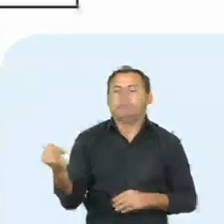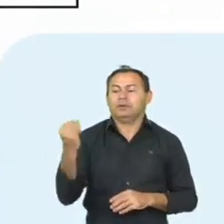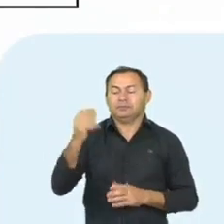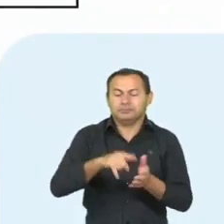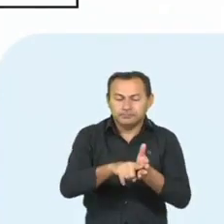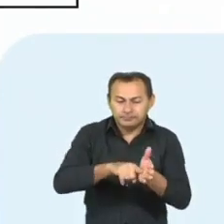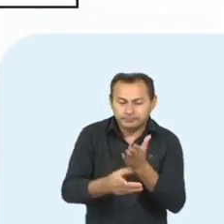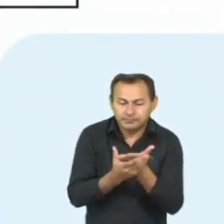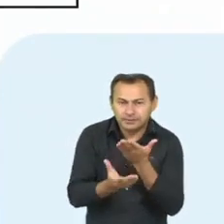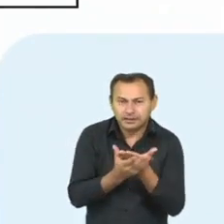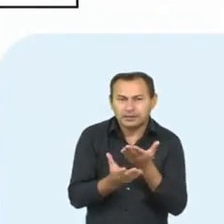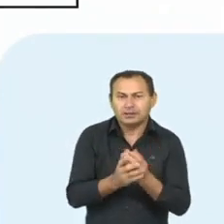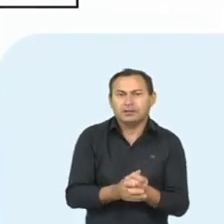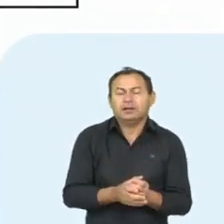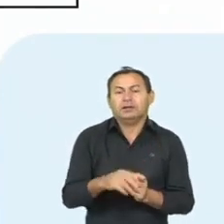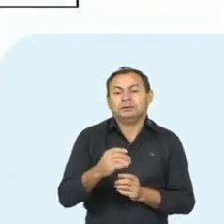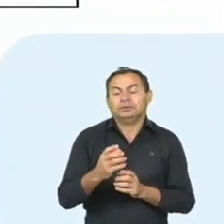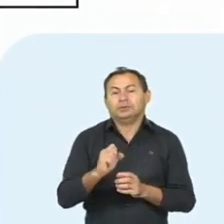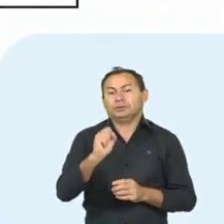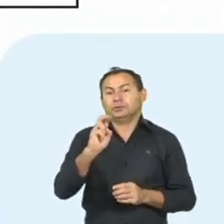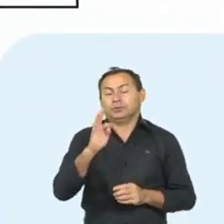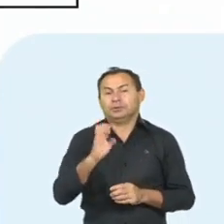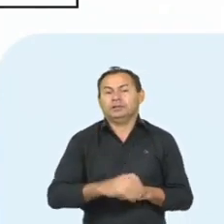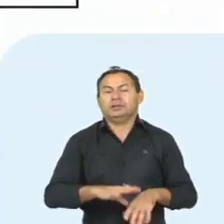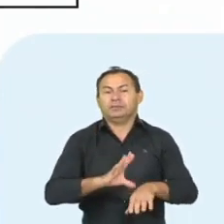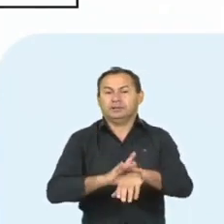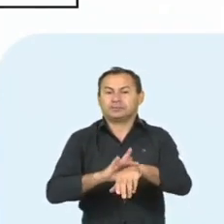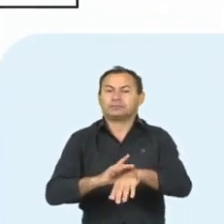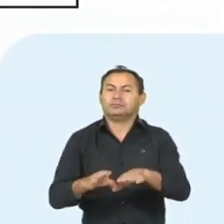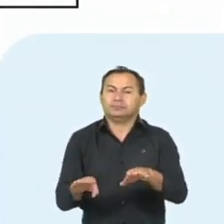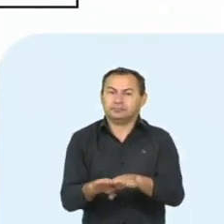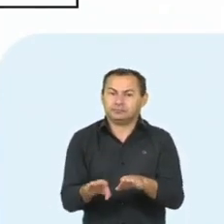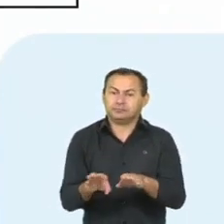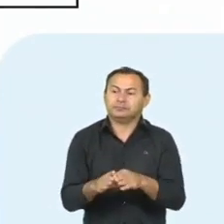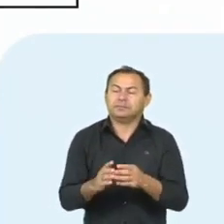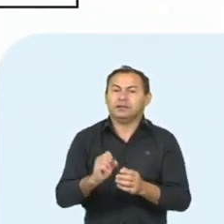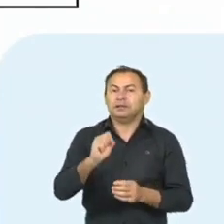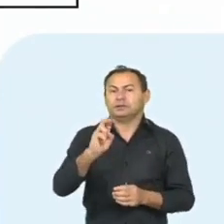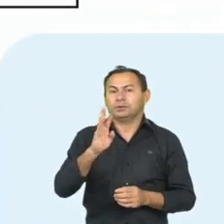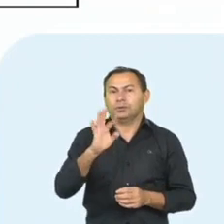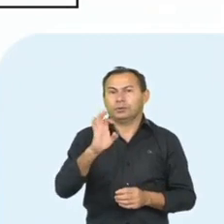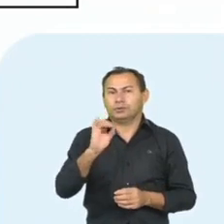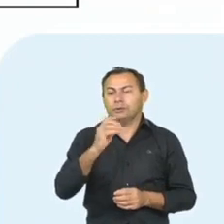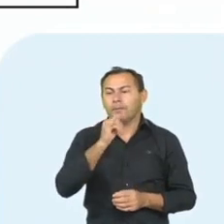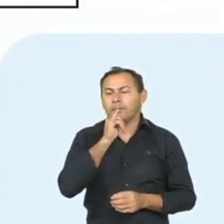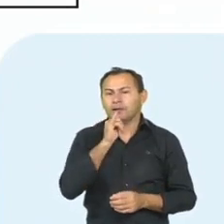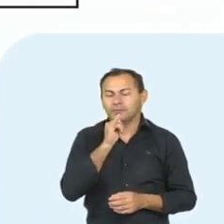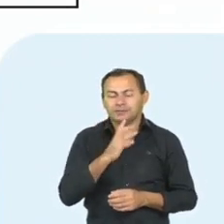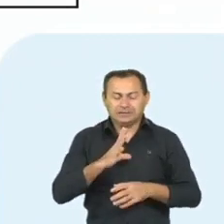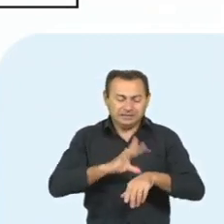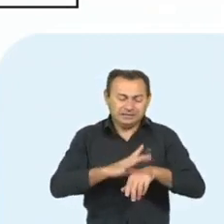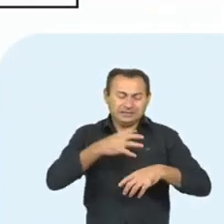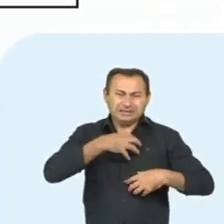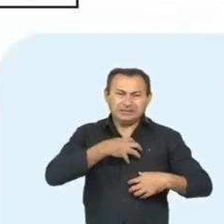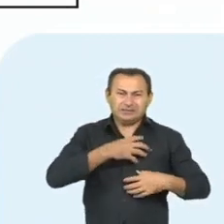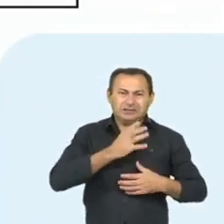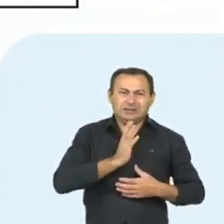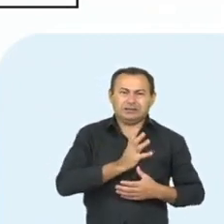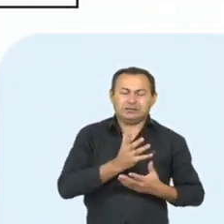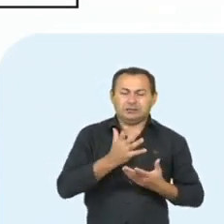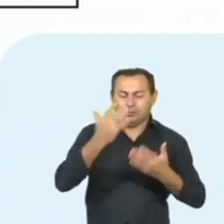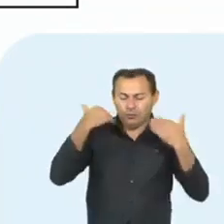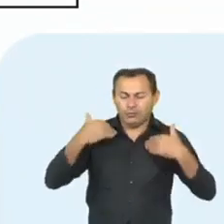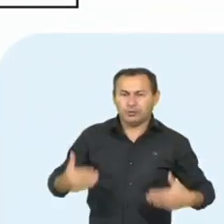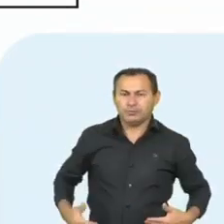investigação epidemiológica de surtos e epidemias. Tá? Surto, por exemplo, como uma intoxicação.